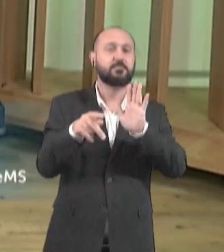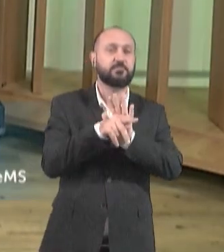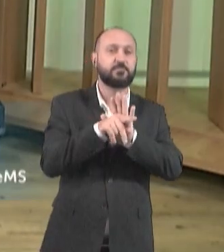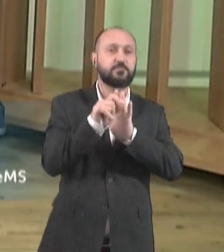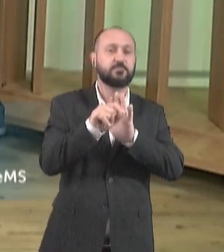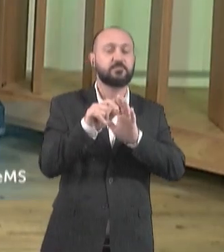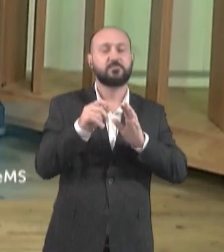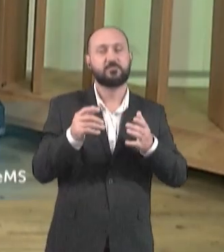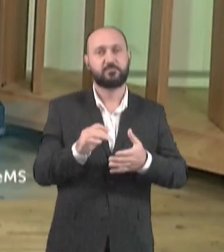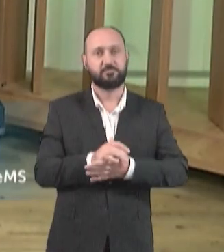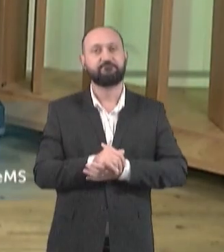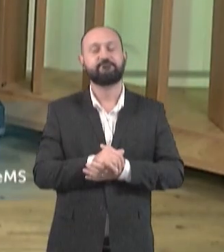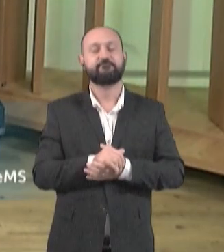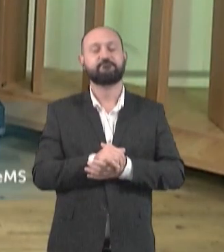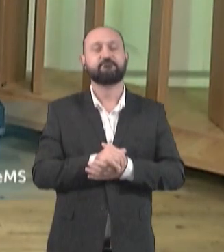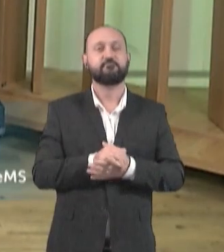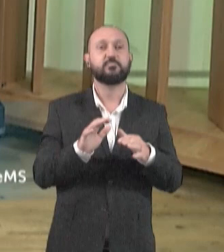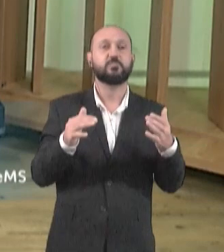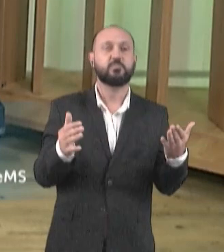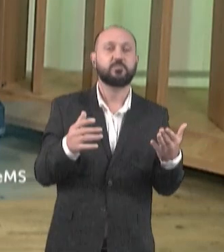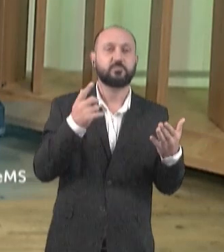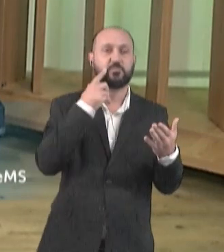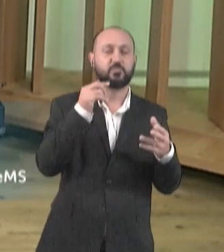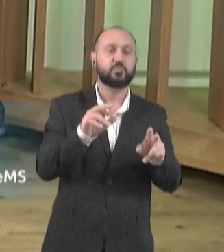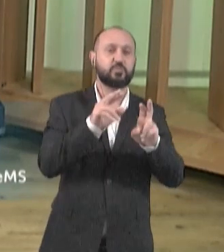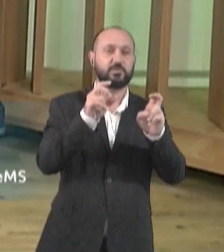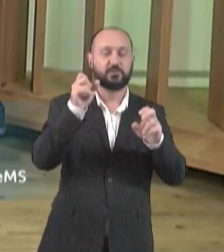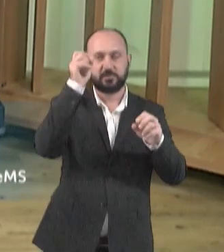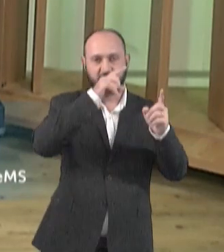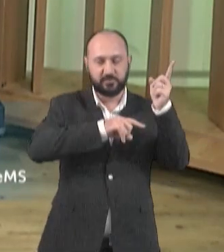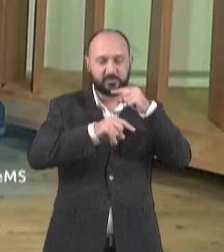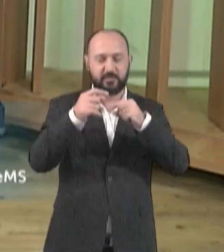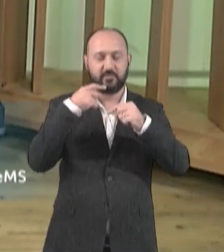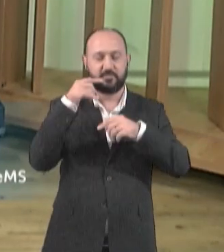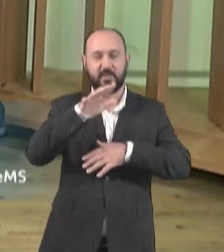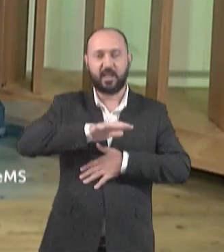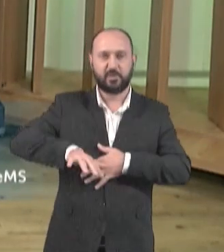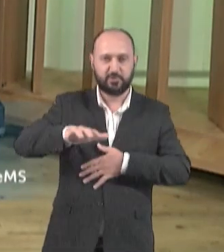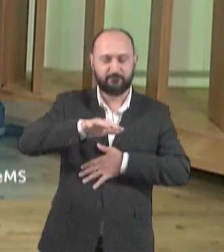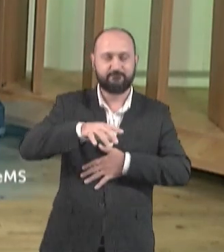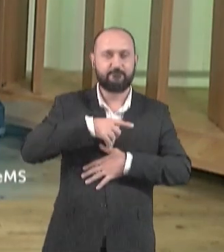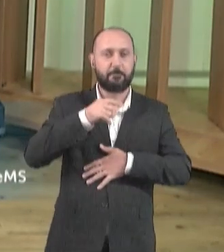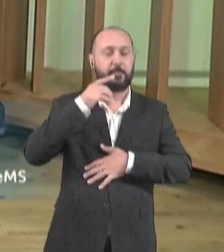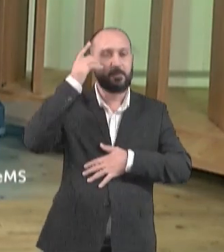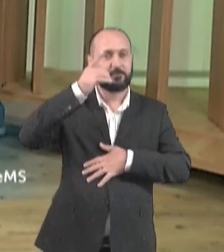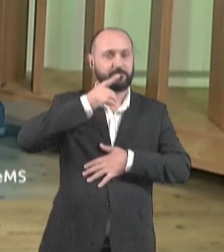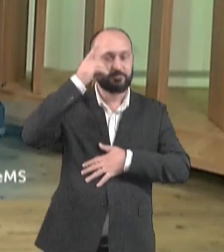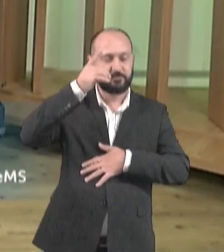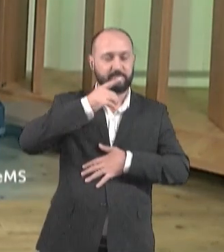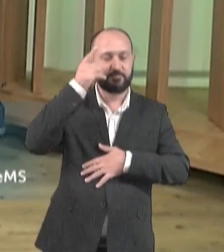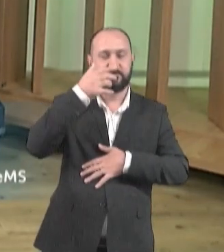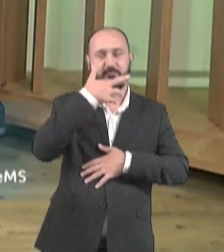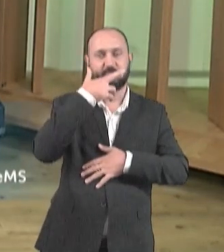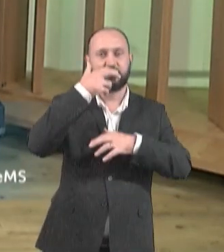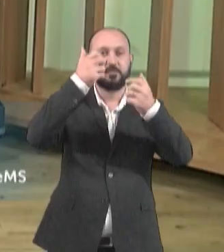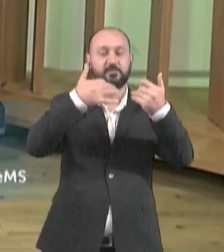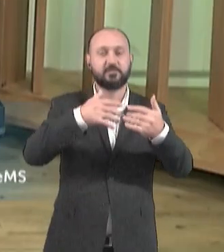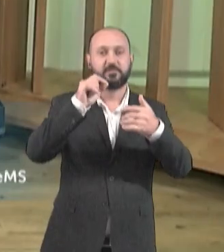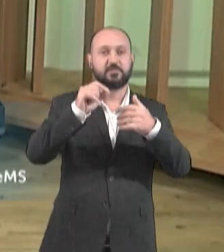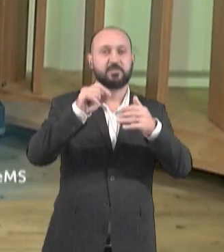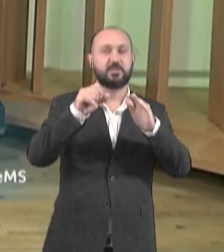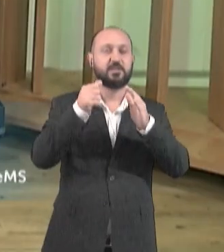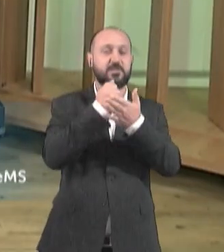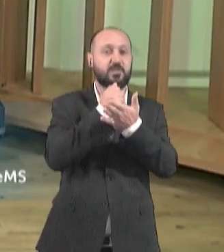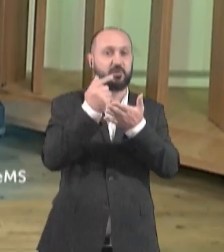própria e a sua demanda, né, quanto ao tema, os desafios da nossa região. Então, o deputado Renato hoje vai falar um pouquinho